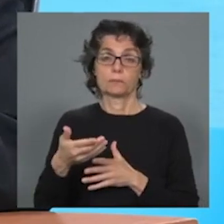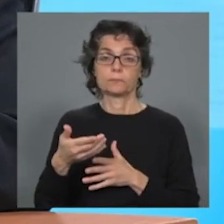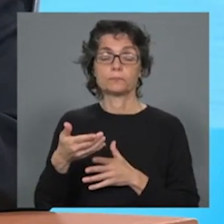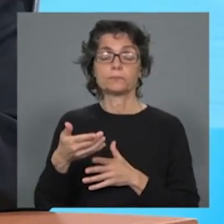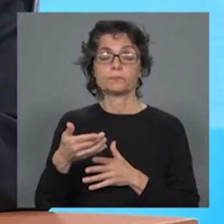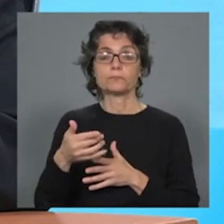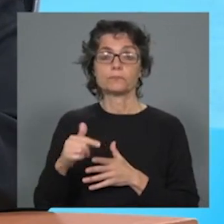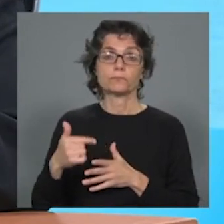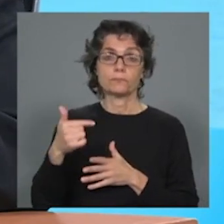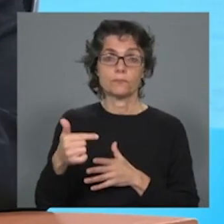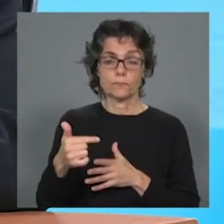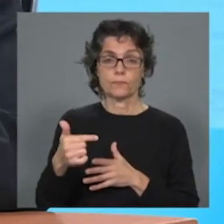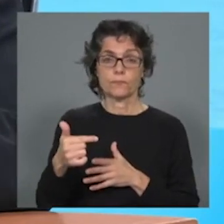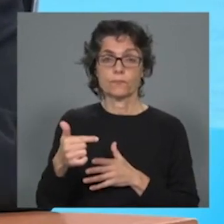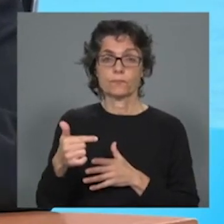versão